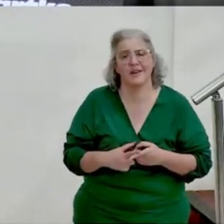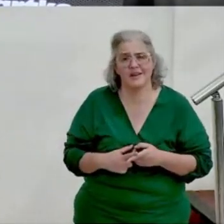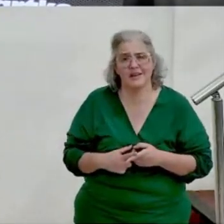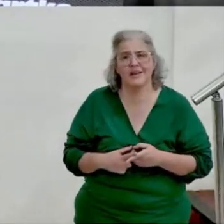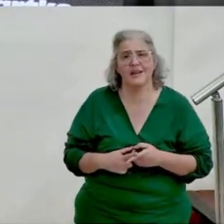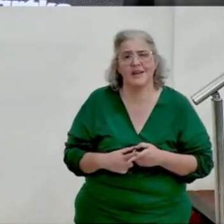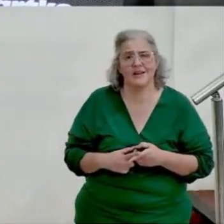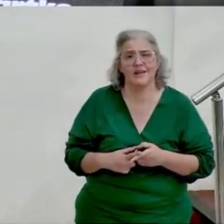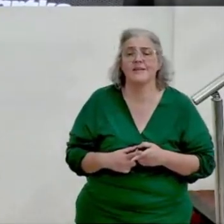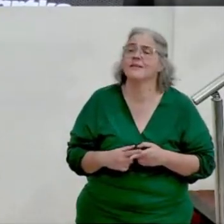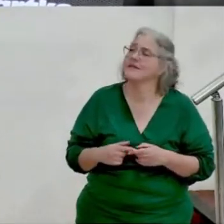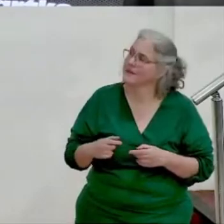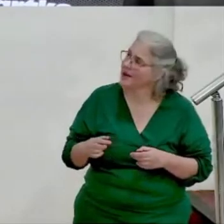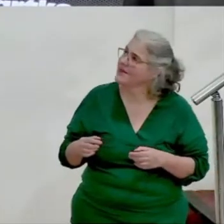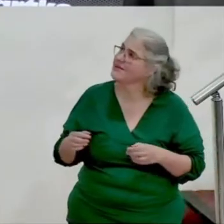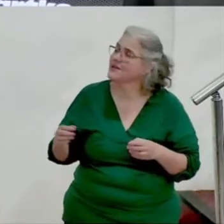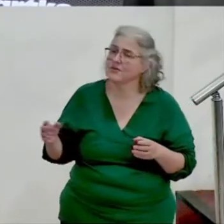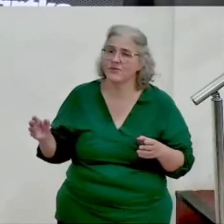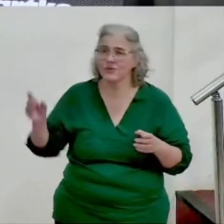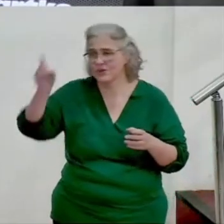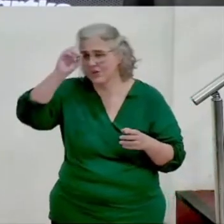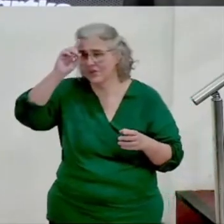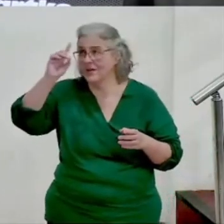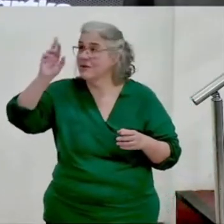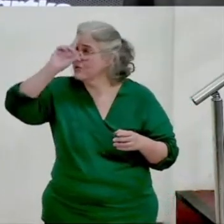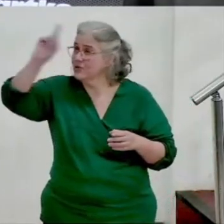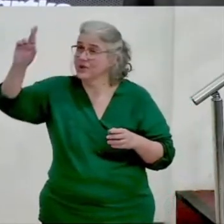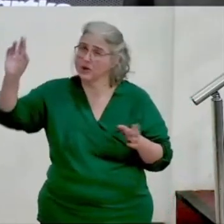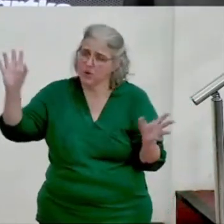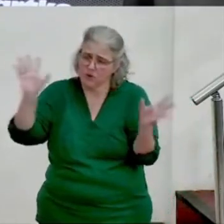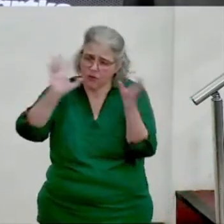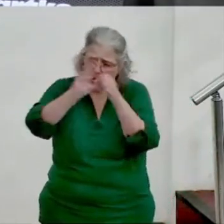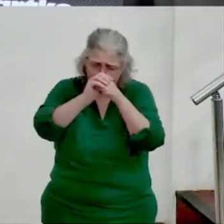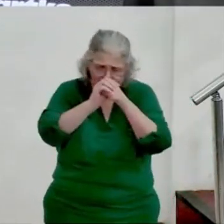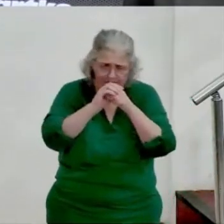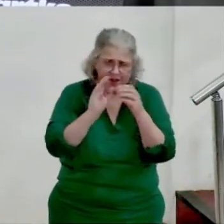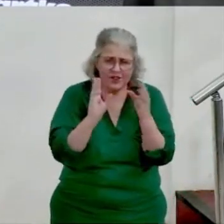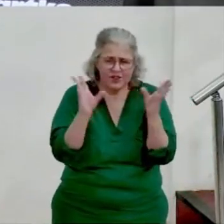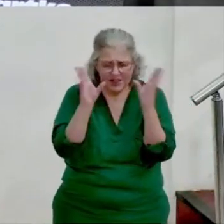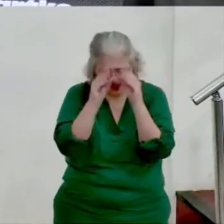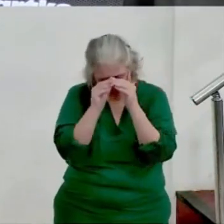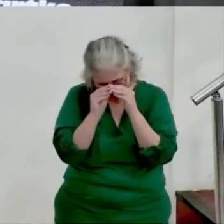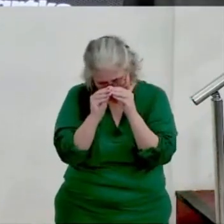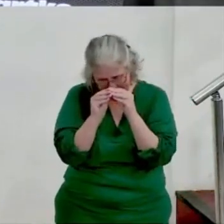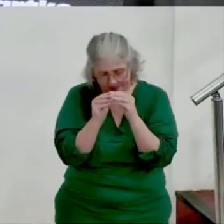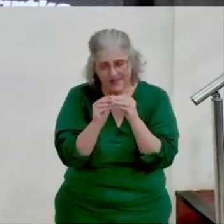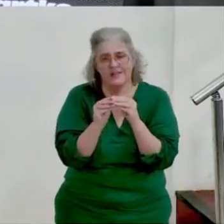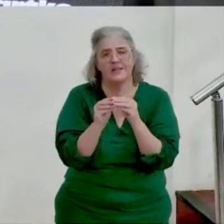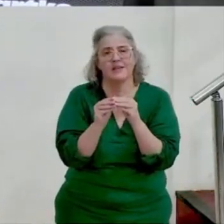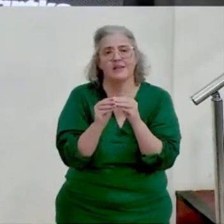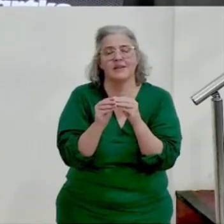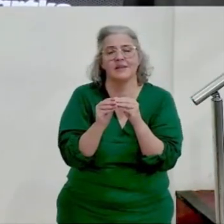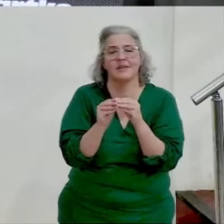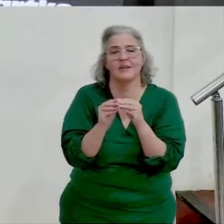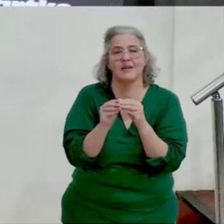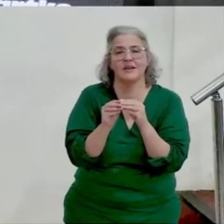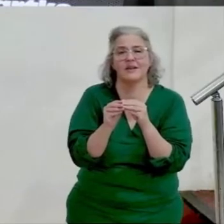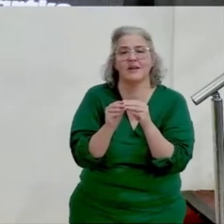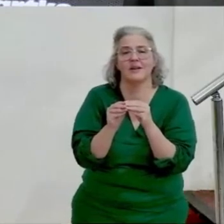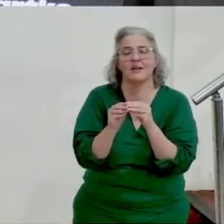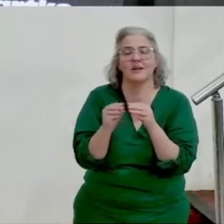de trevas e escuridão. Amós fala da mesma maneira e ainda diz que esse homem será como se o